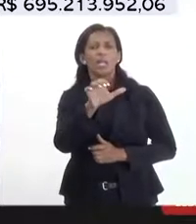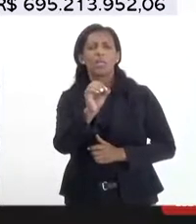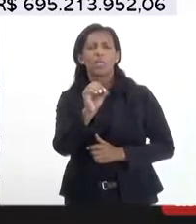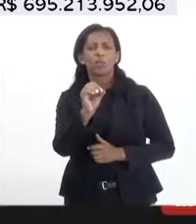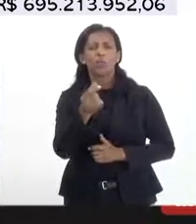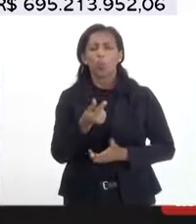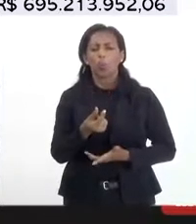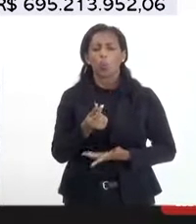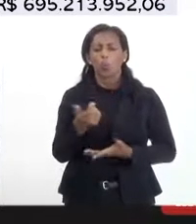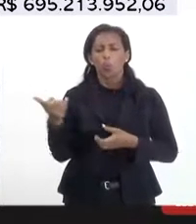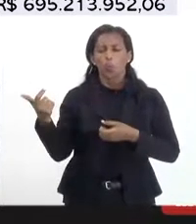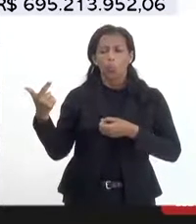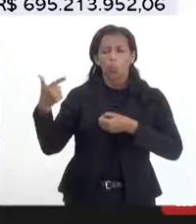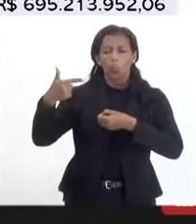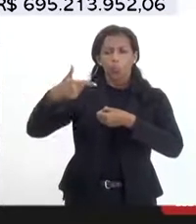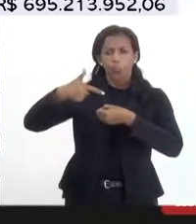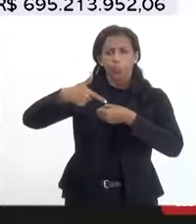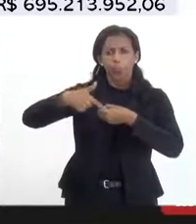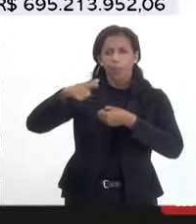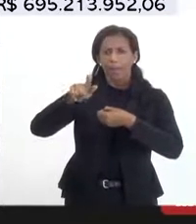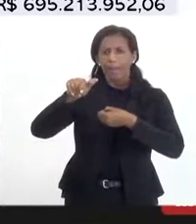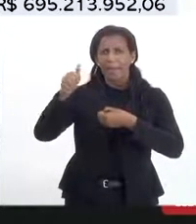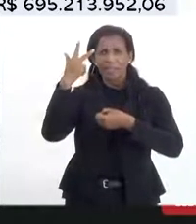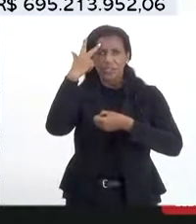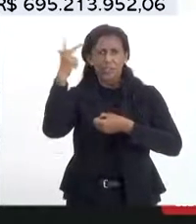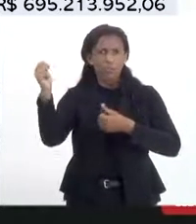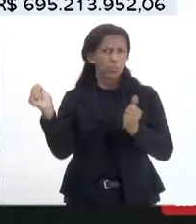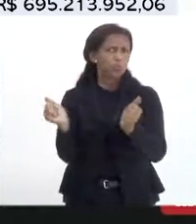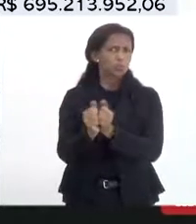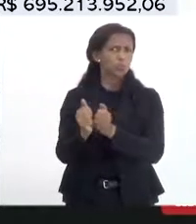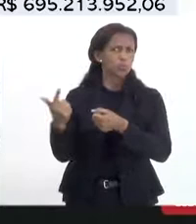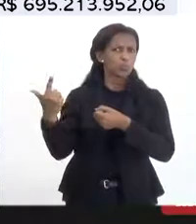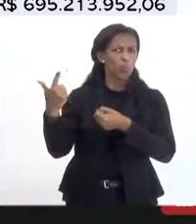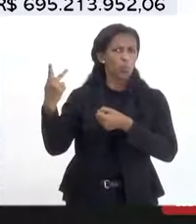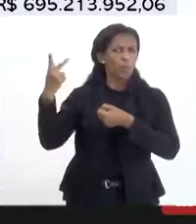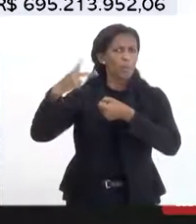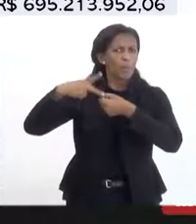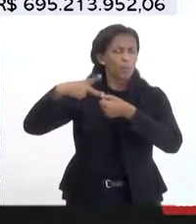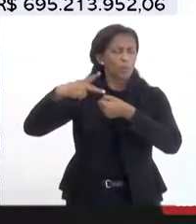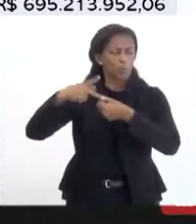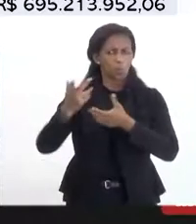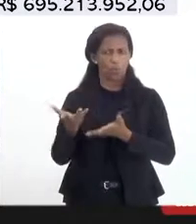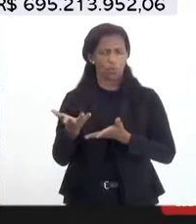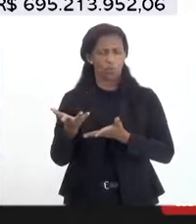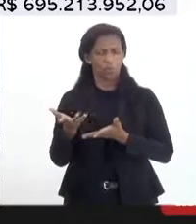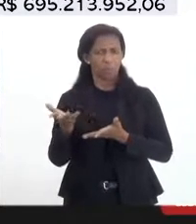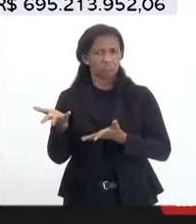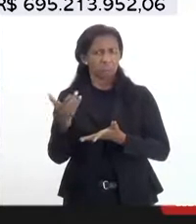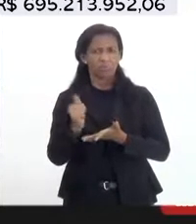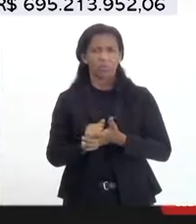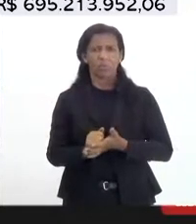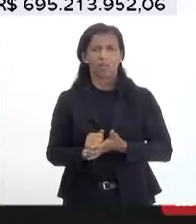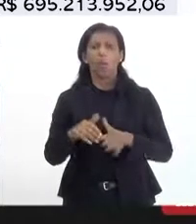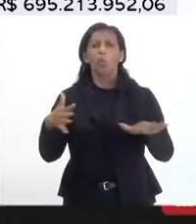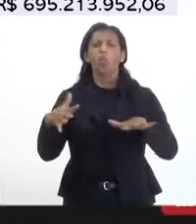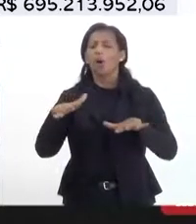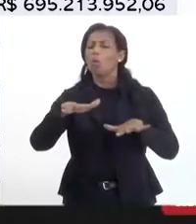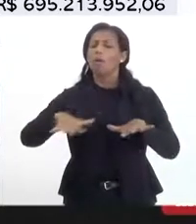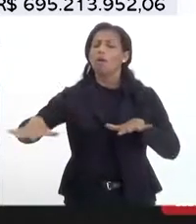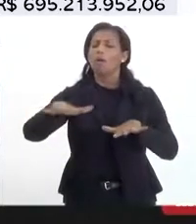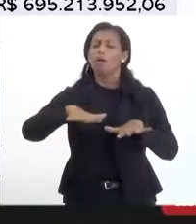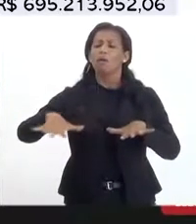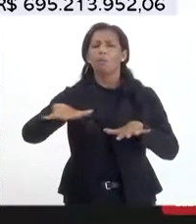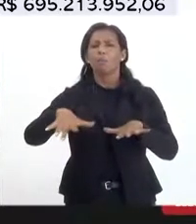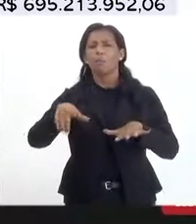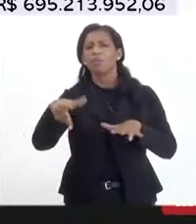com petróleo. E há uma série de problemas nessa história, né, como rastreabilidade, que a gente vem sempre falando, de qual campo se originou.